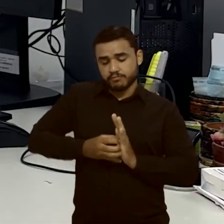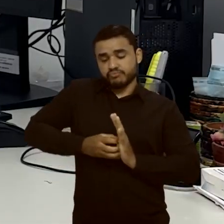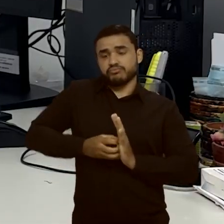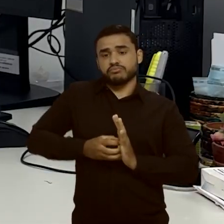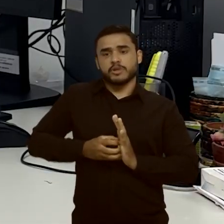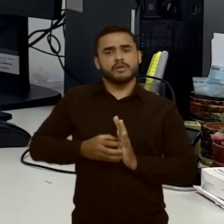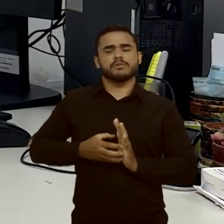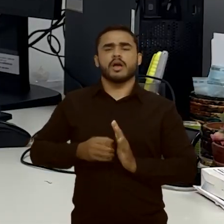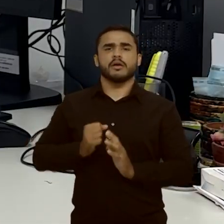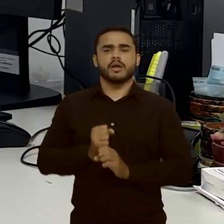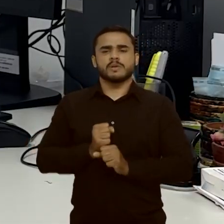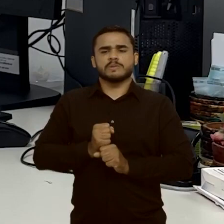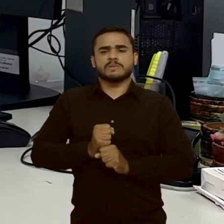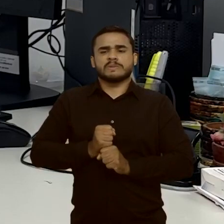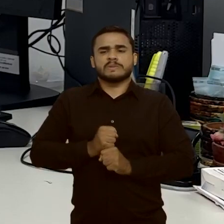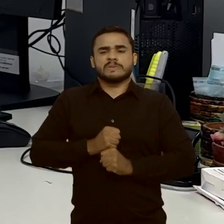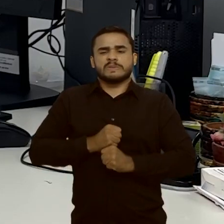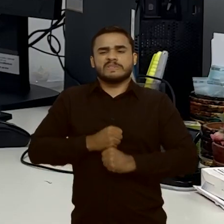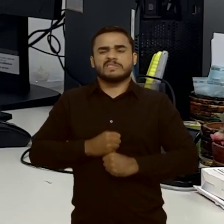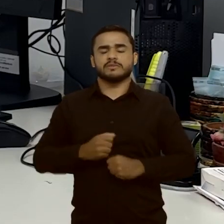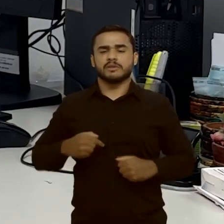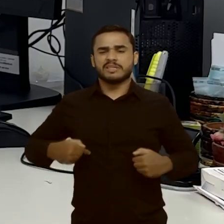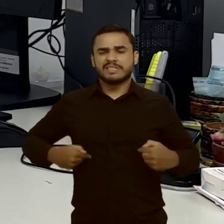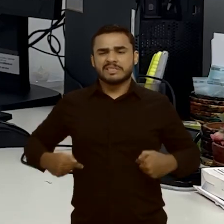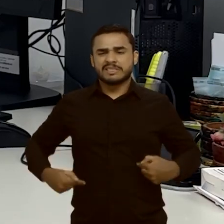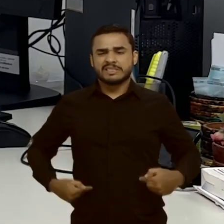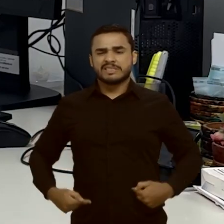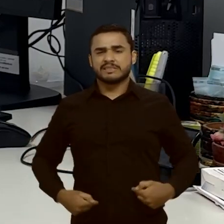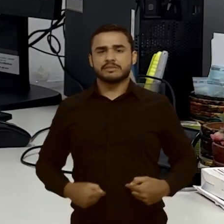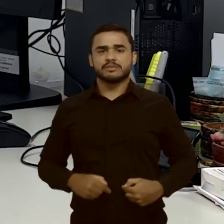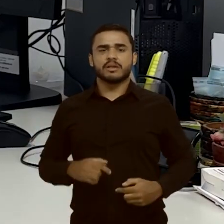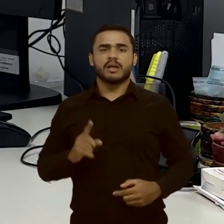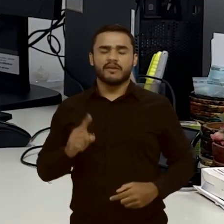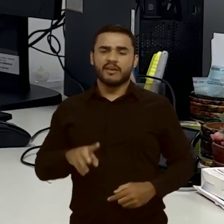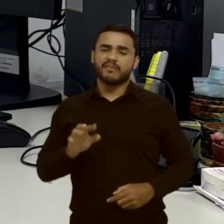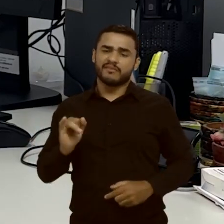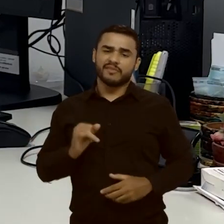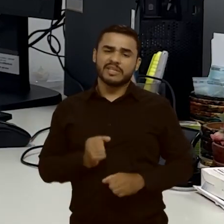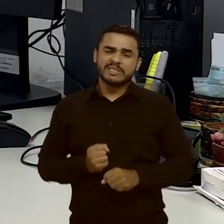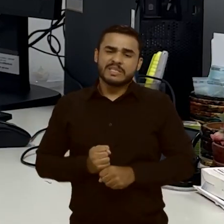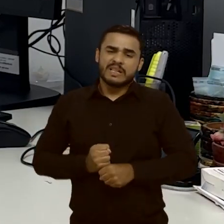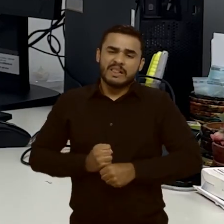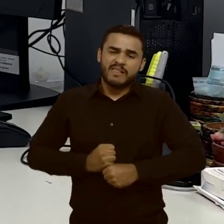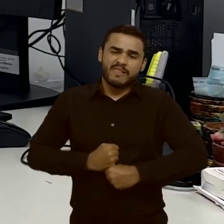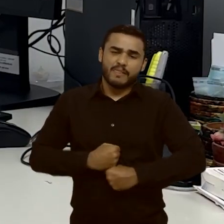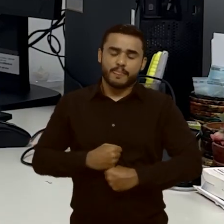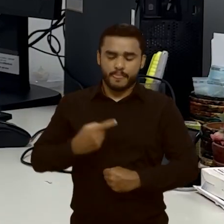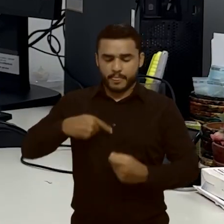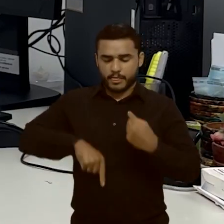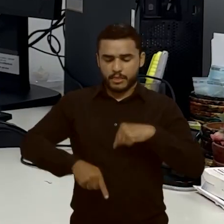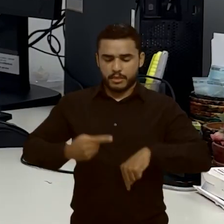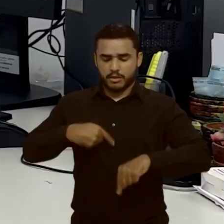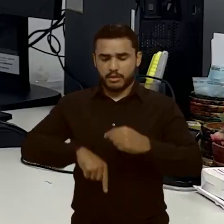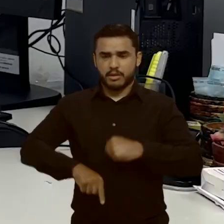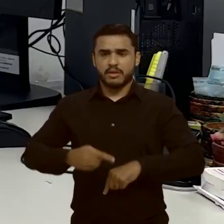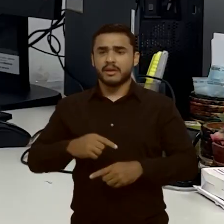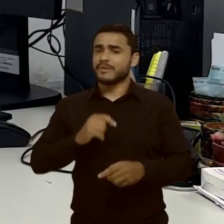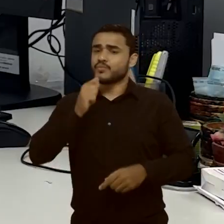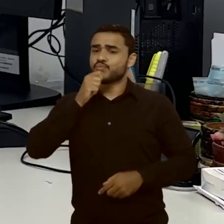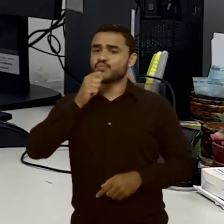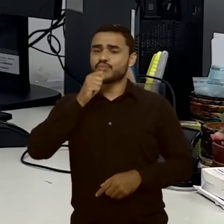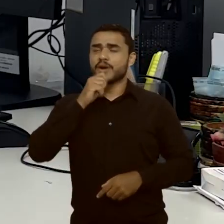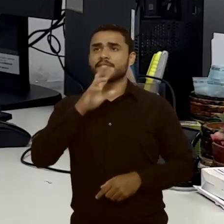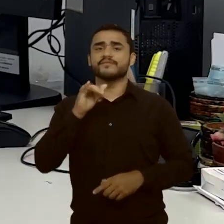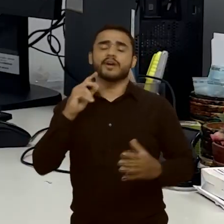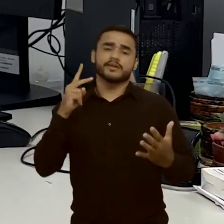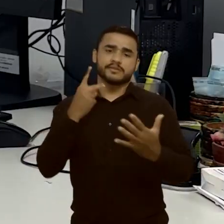do encarceramento, com o passar do tempo, ela pode levar a um estrangulamento. Não recebe mais sangue naquele órgão que está encarcerado e ele